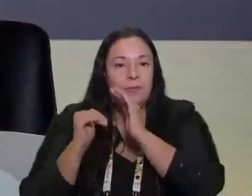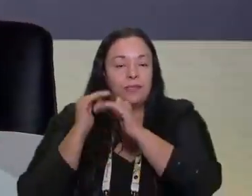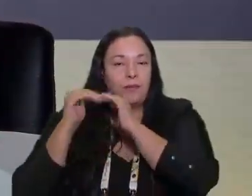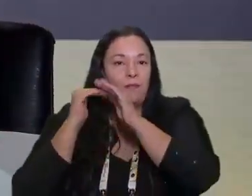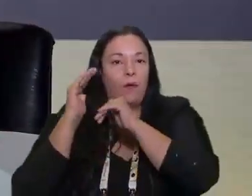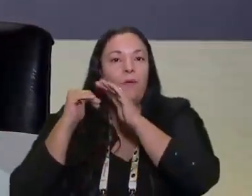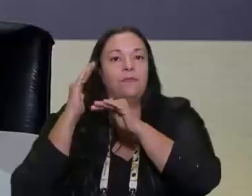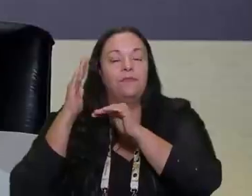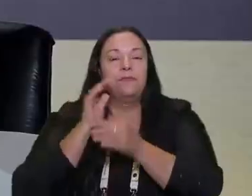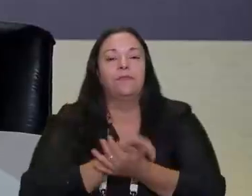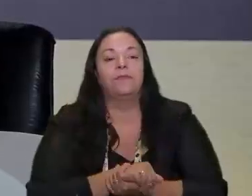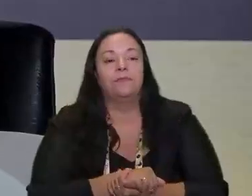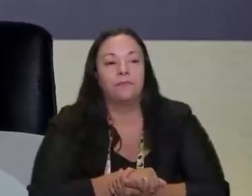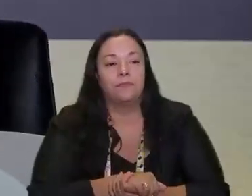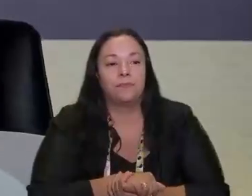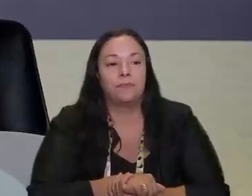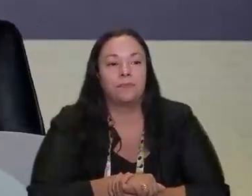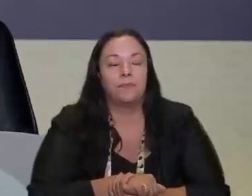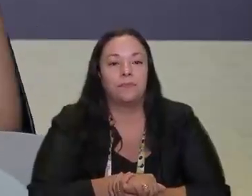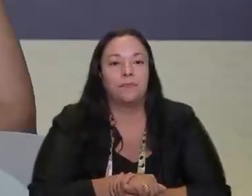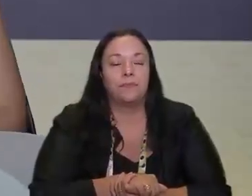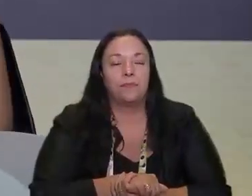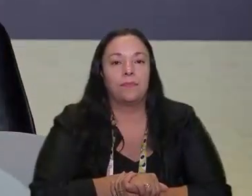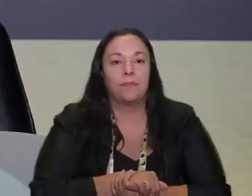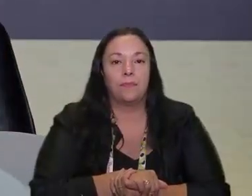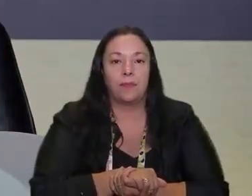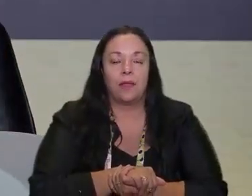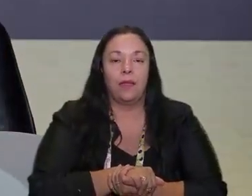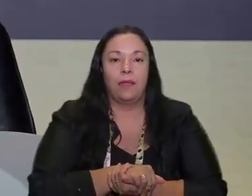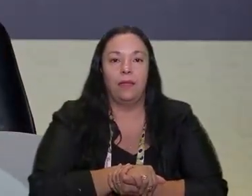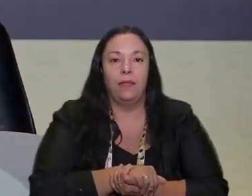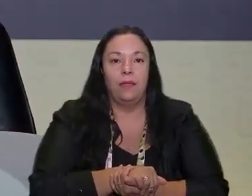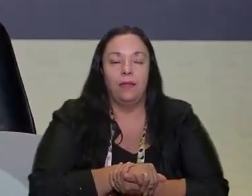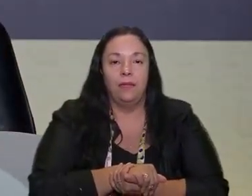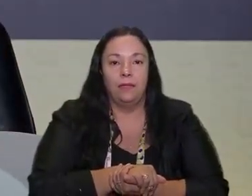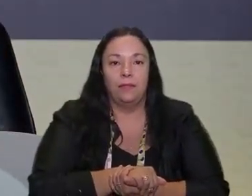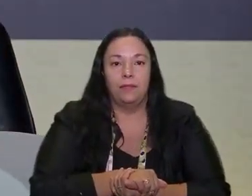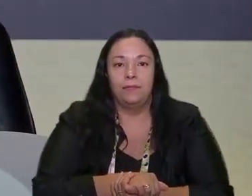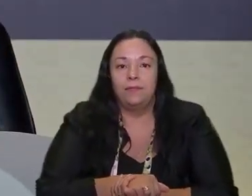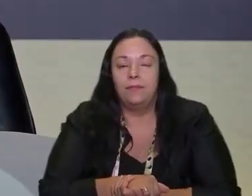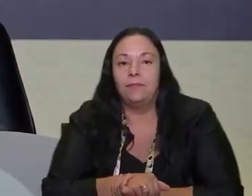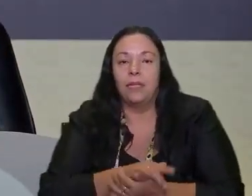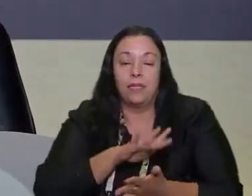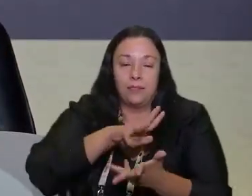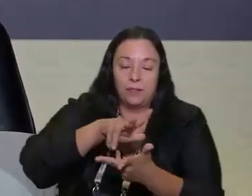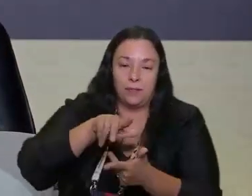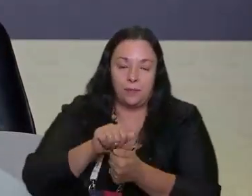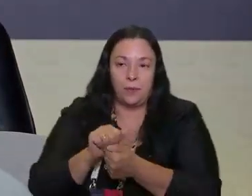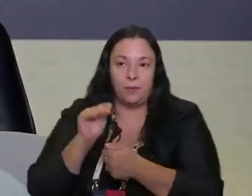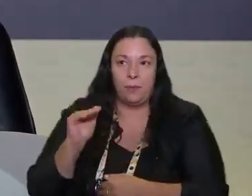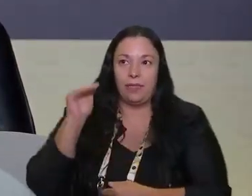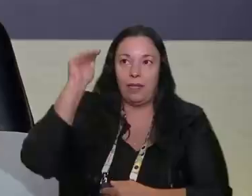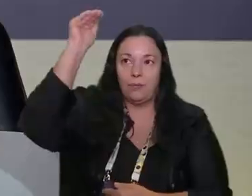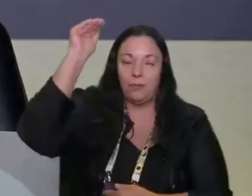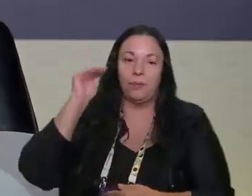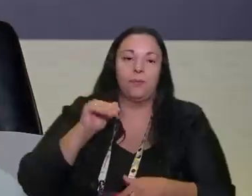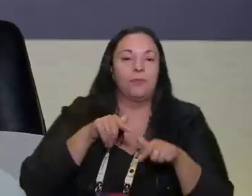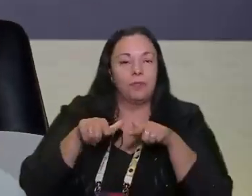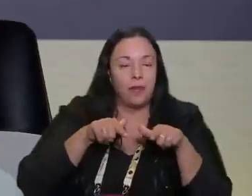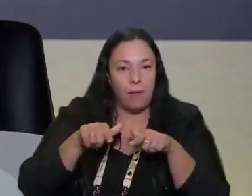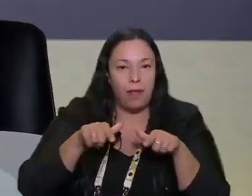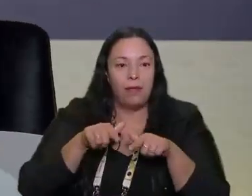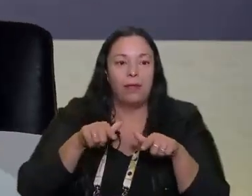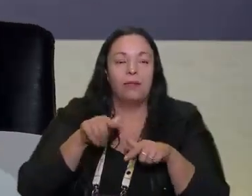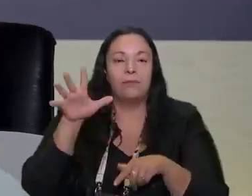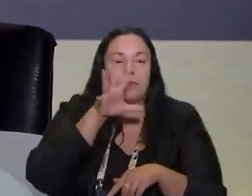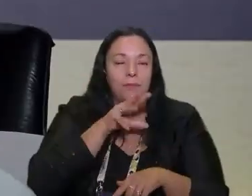estou nessa ainda, né? Enquanto cresço, eu tô transicionando para esse mundo mais adulto, estou começando a